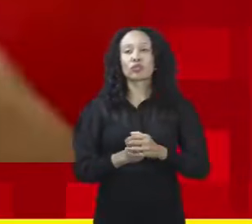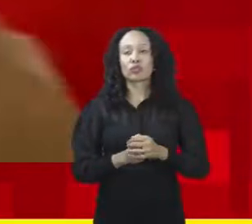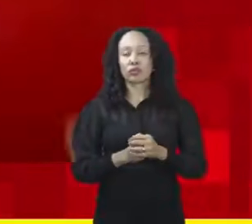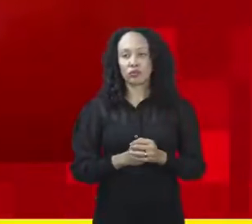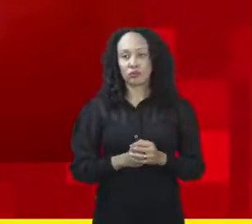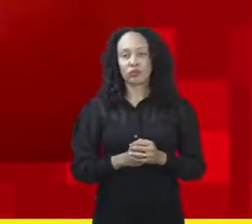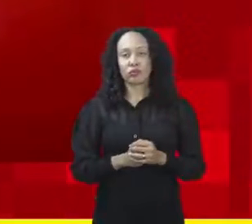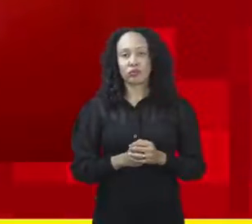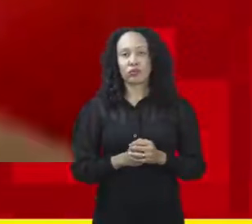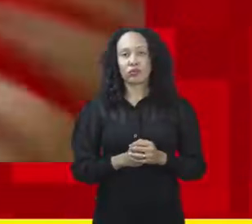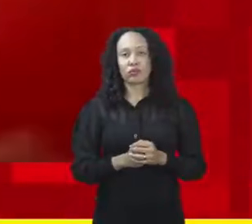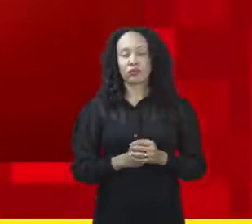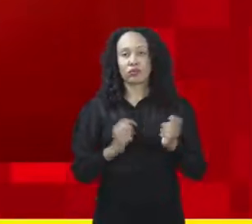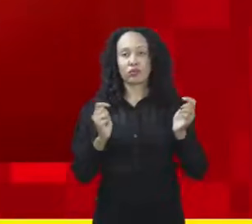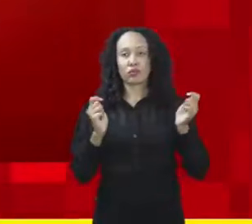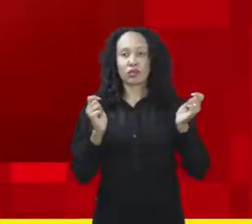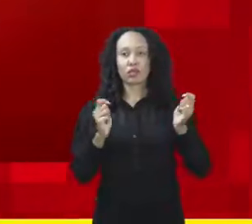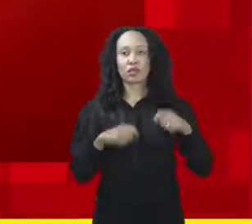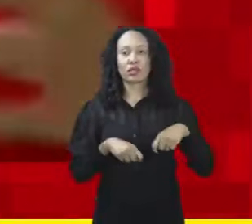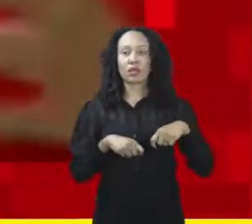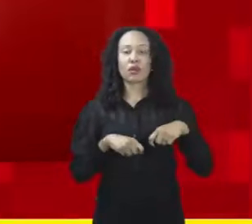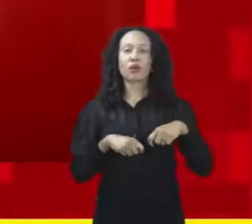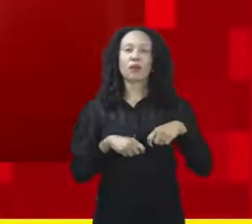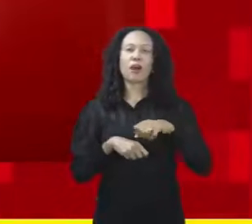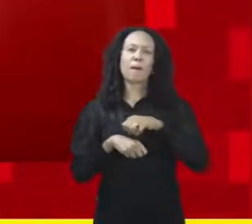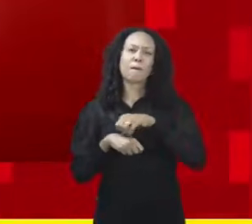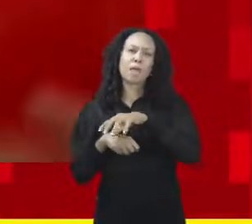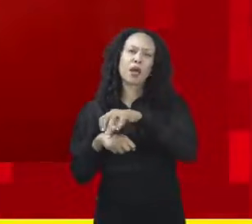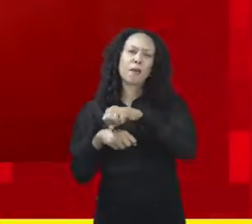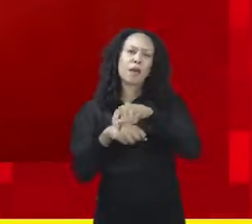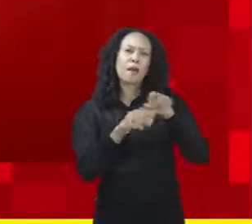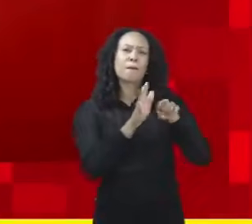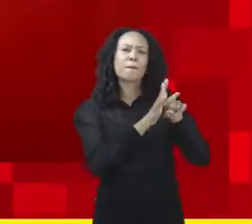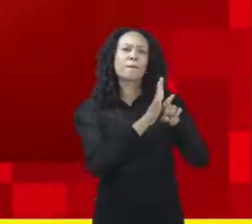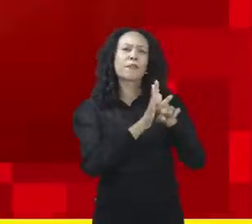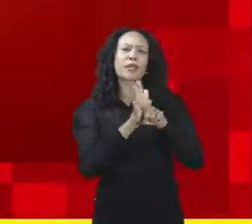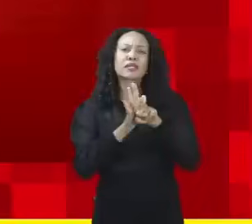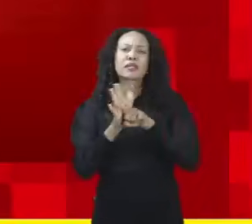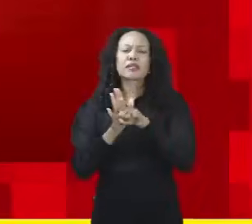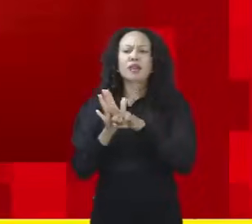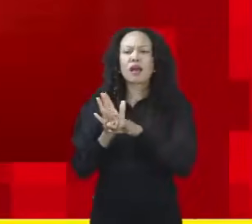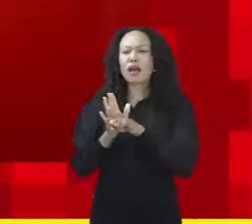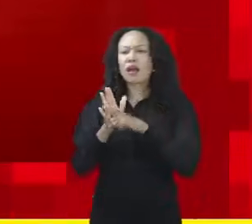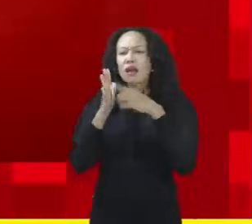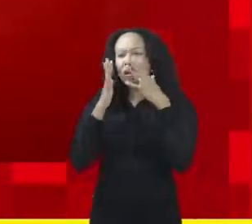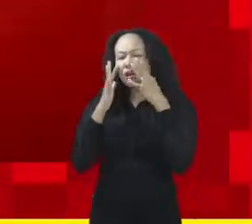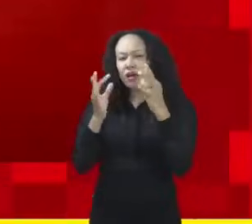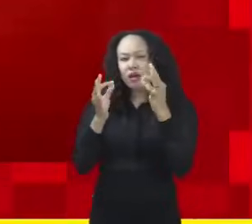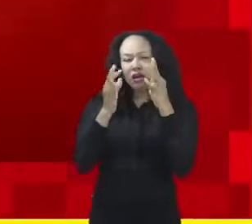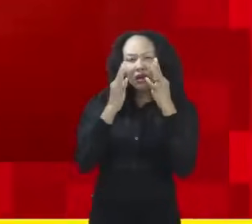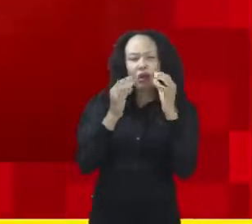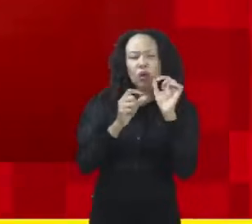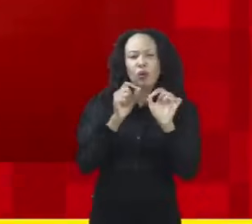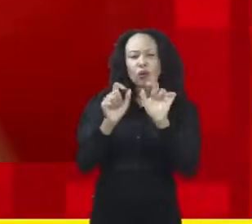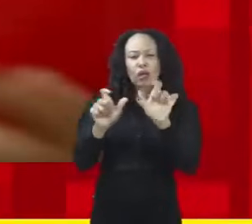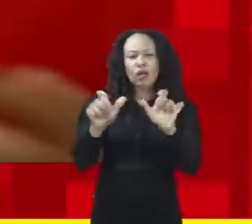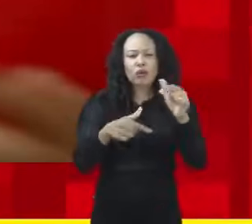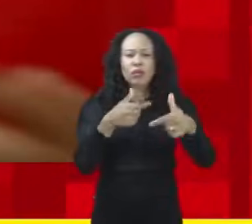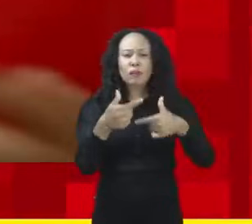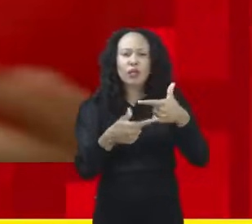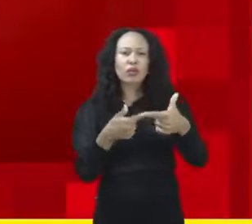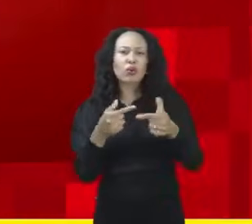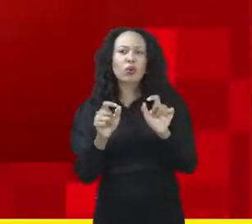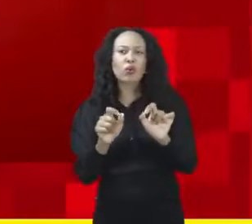só, né, trazer, ouvir, ver e fazer a pesquisa do que o trabalhador naquele momento, né, o